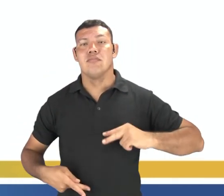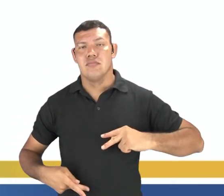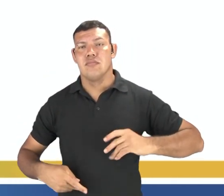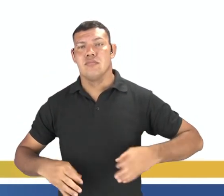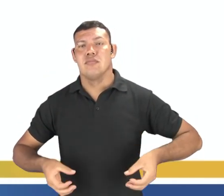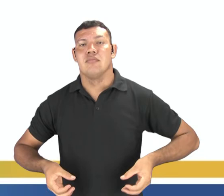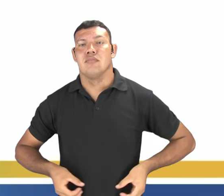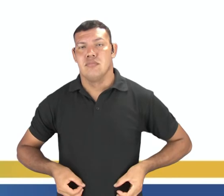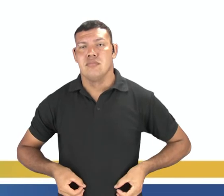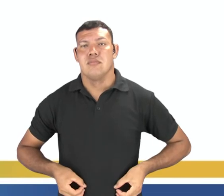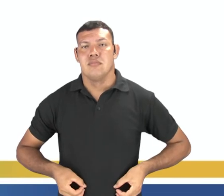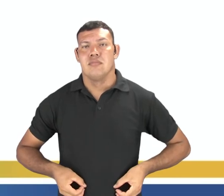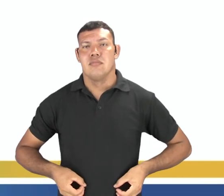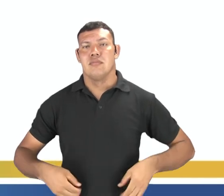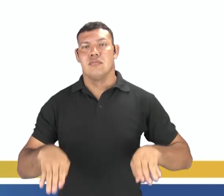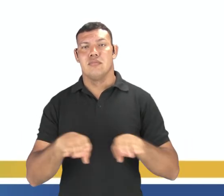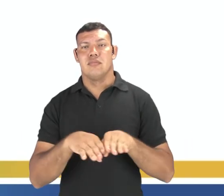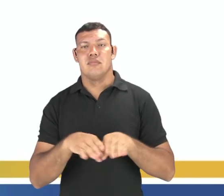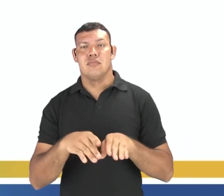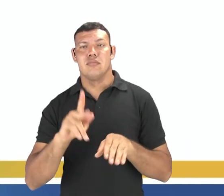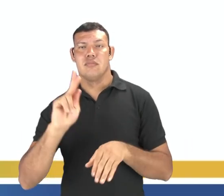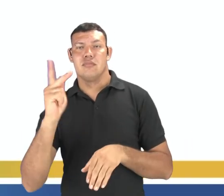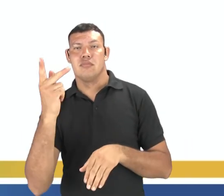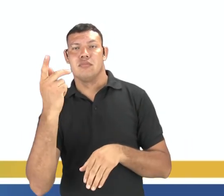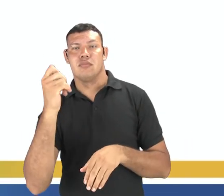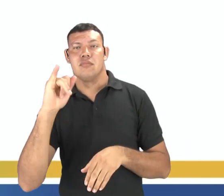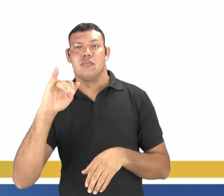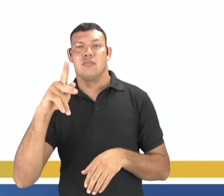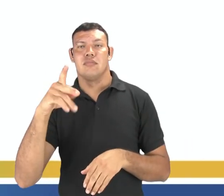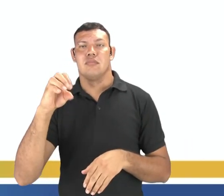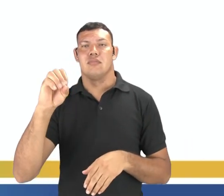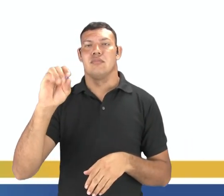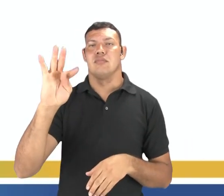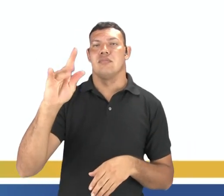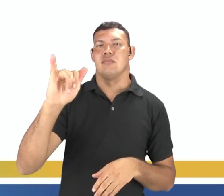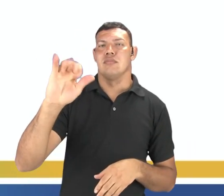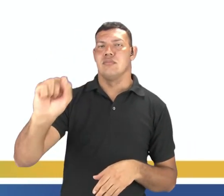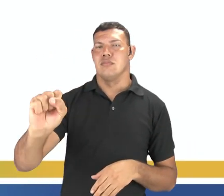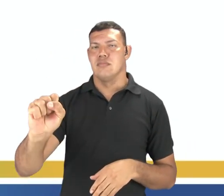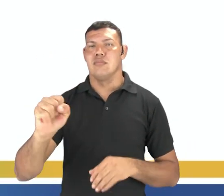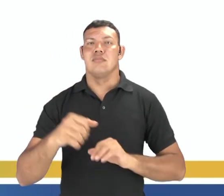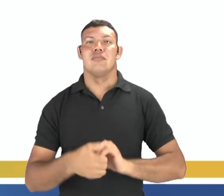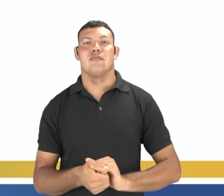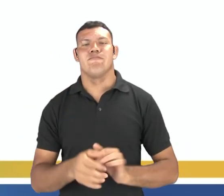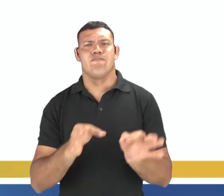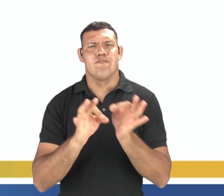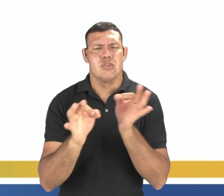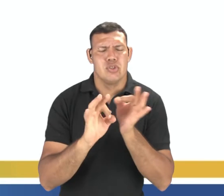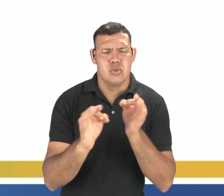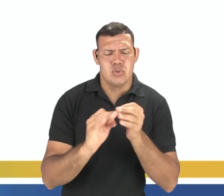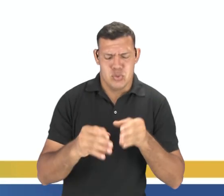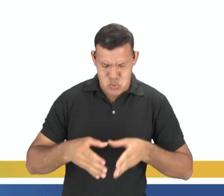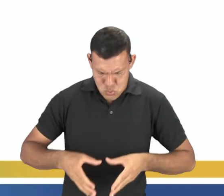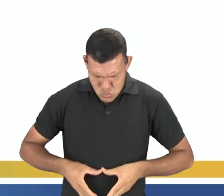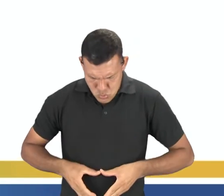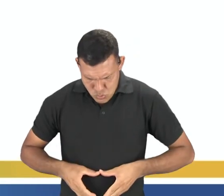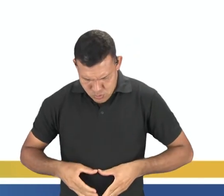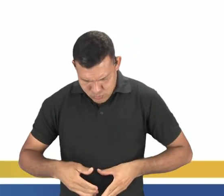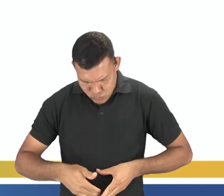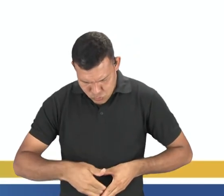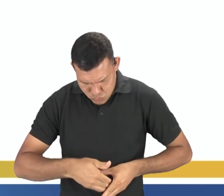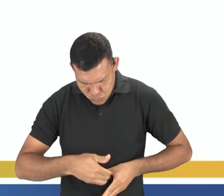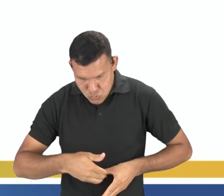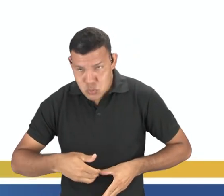ovário. A ação desses hormônios interliga o ciclo menstrual responsável por preparar o revestimento do útero para